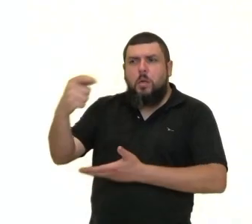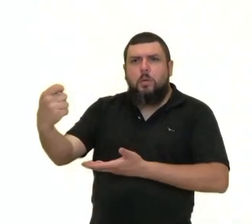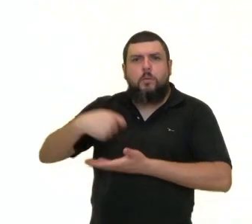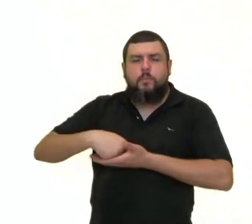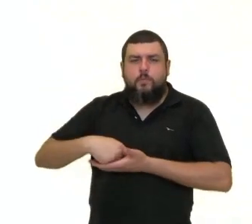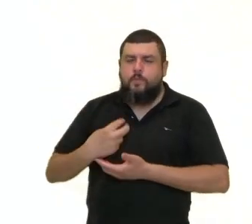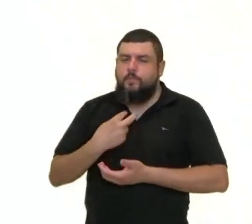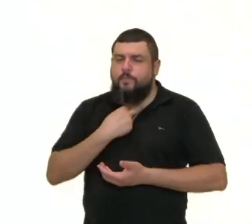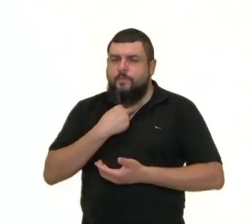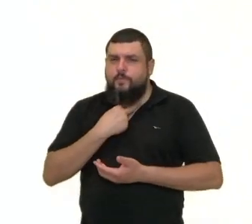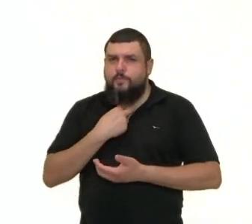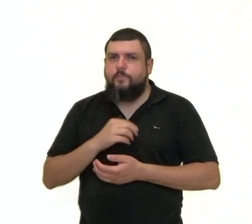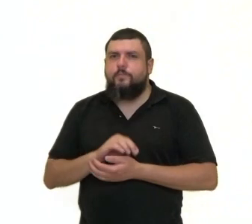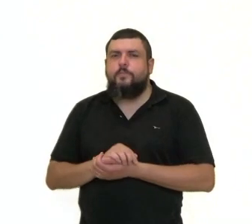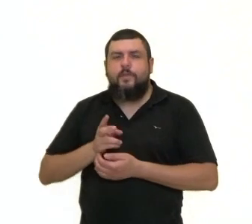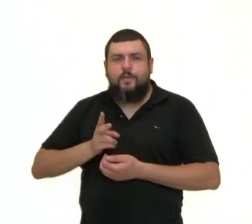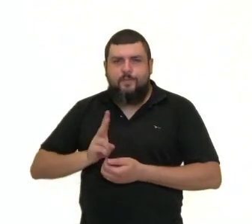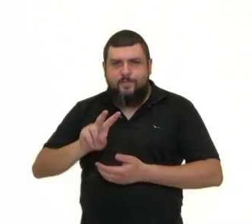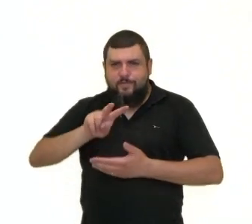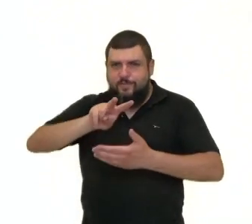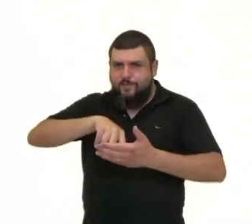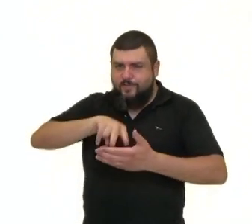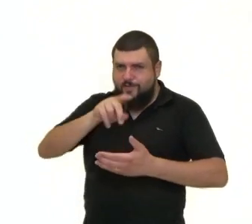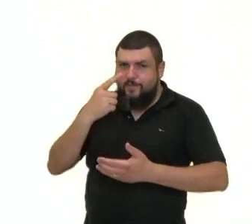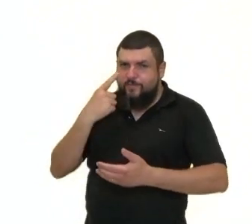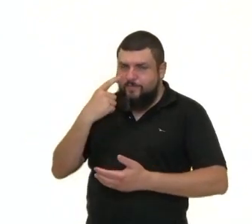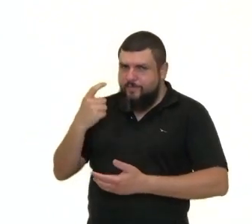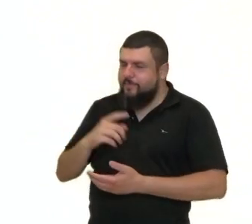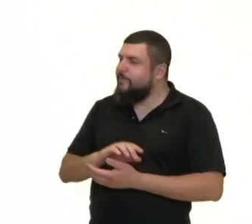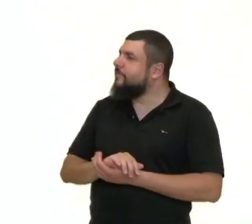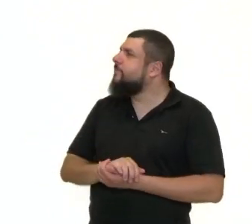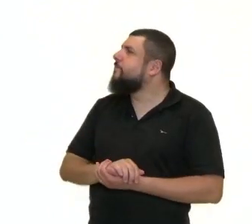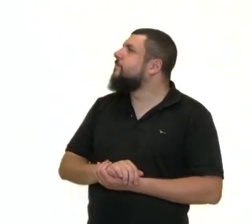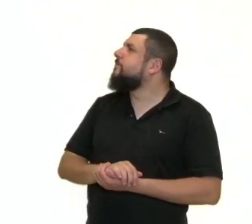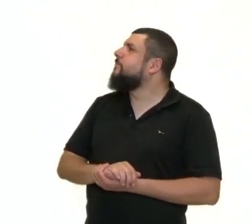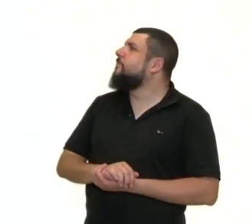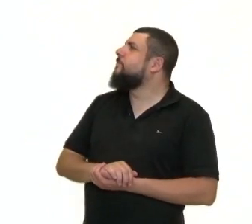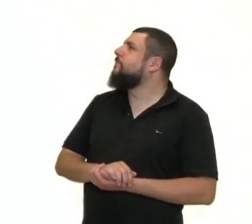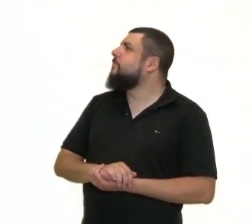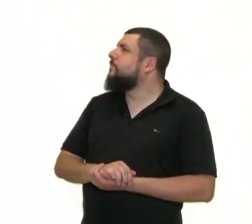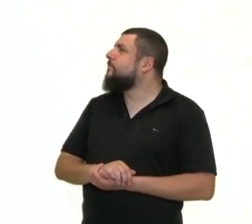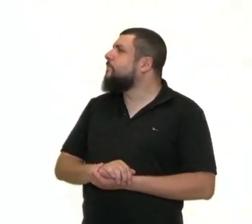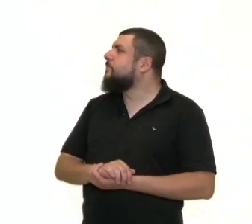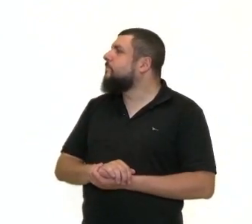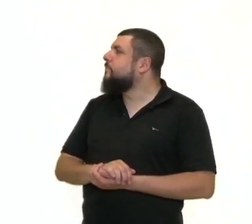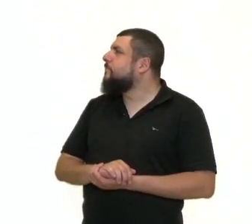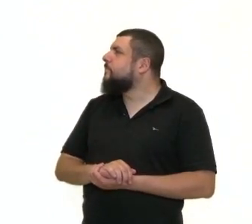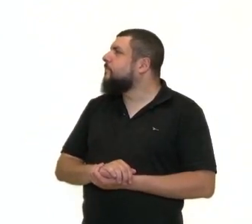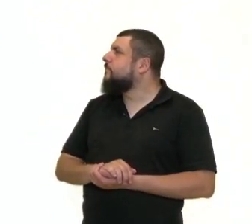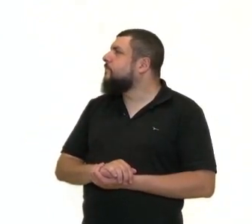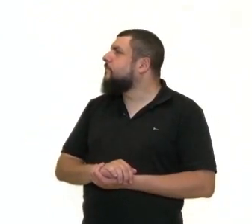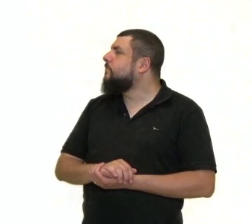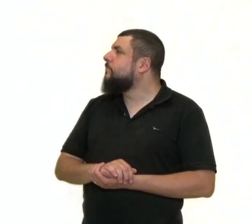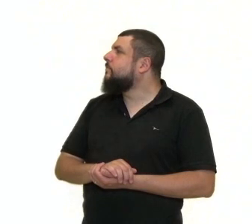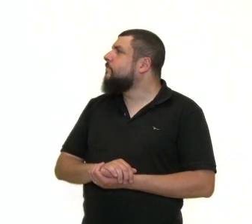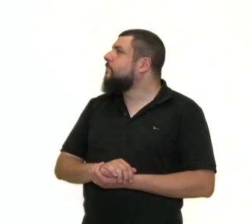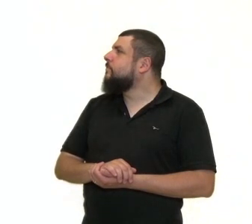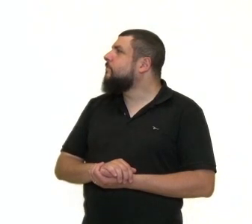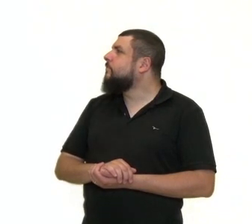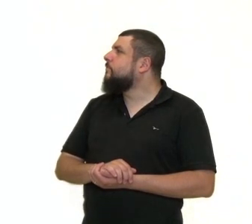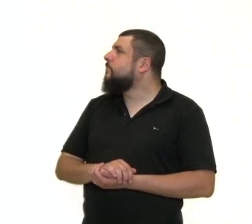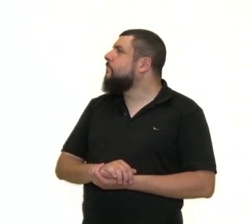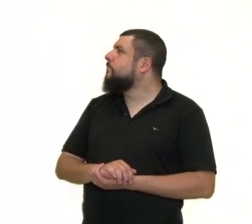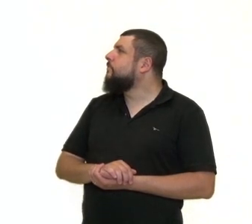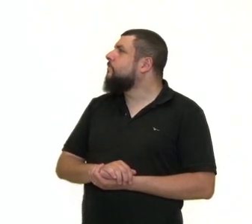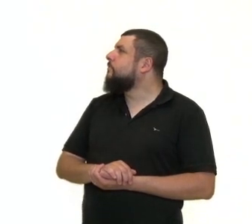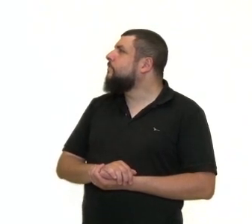Continuando, fornecimento de produto. Assim que o atendimento for iniciado, diz o PROCON São